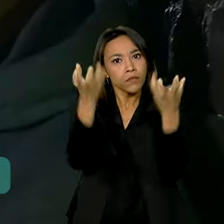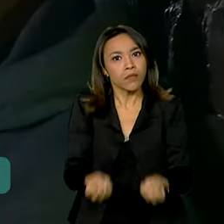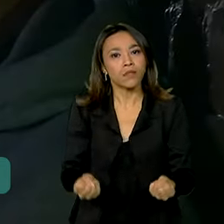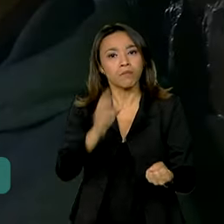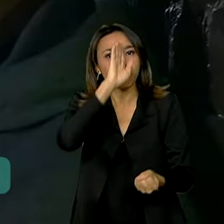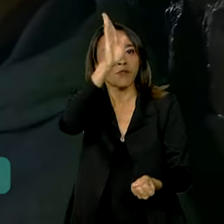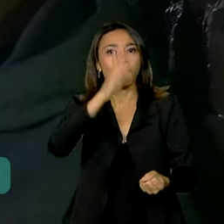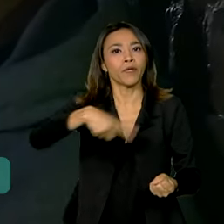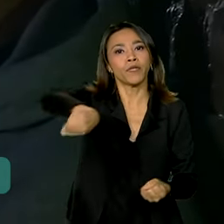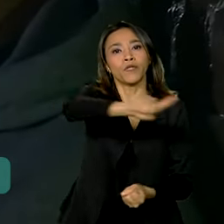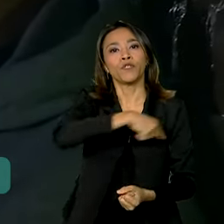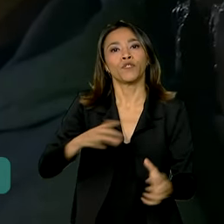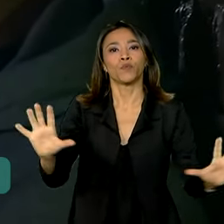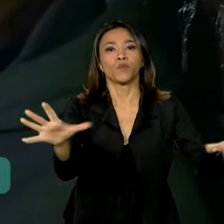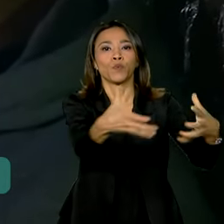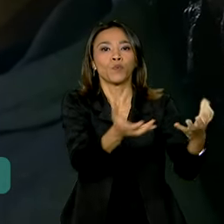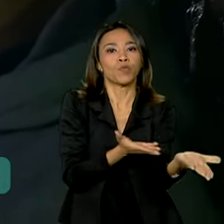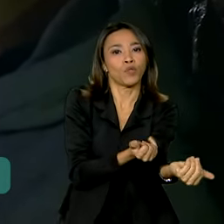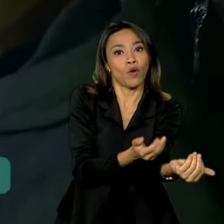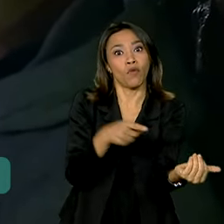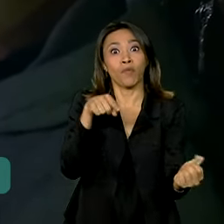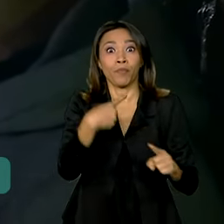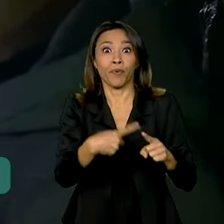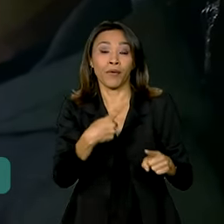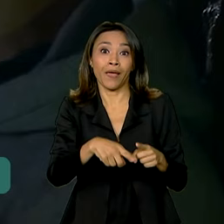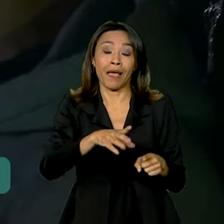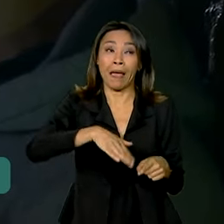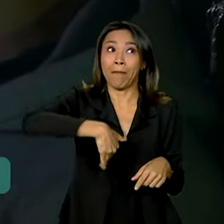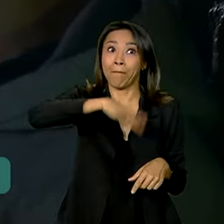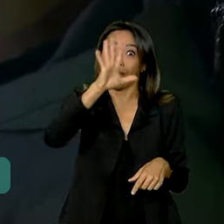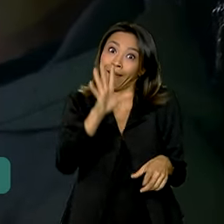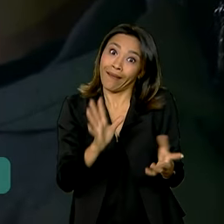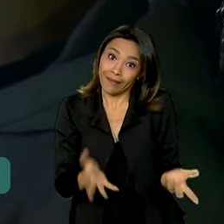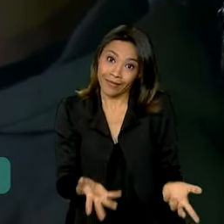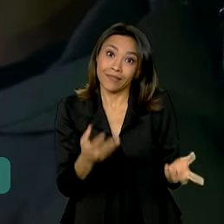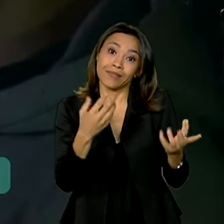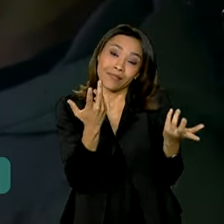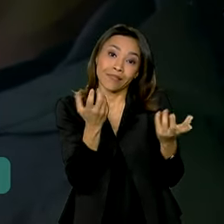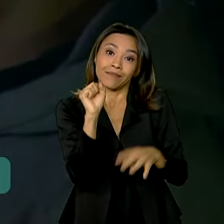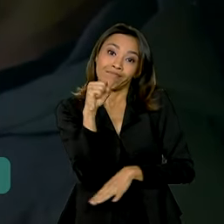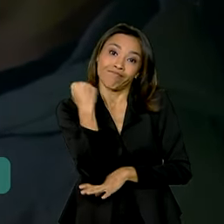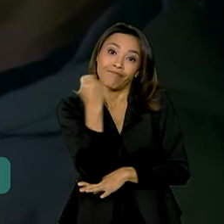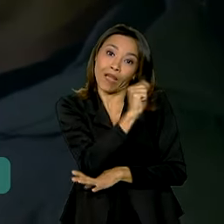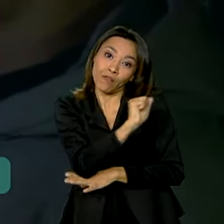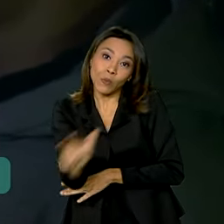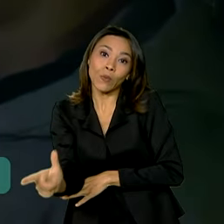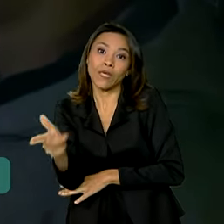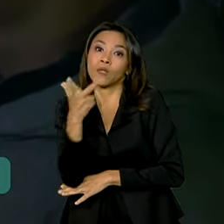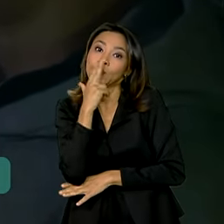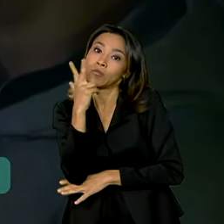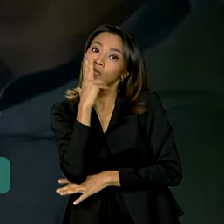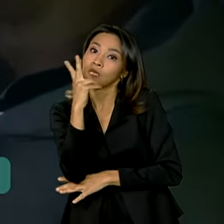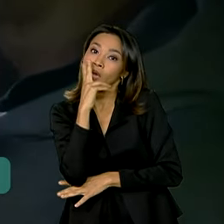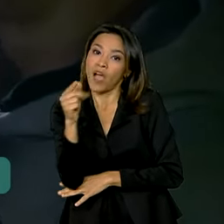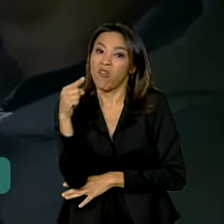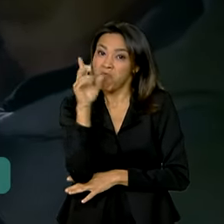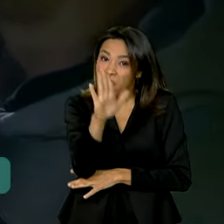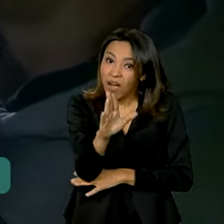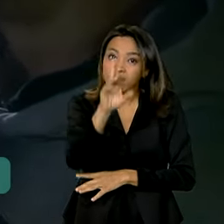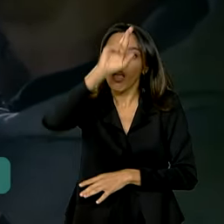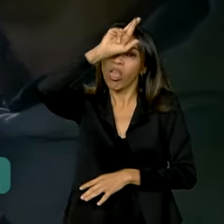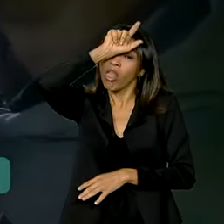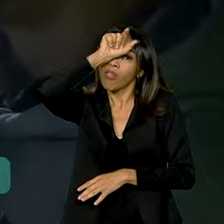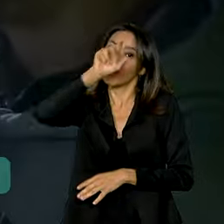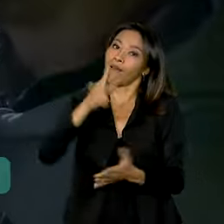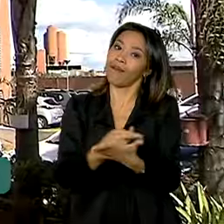com a promessa de ser menos agressivo que o cigarro comum. Promessa que não passa de propaganda